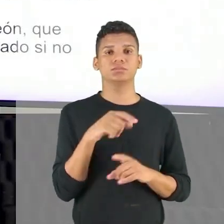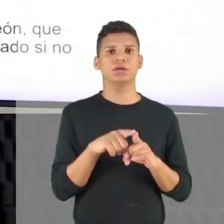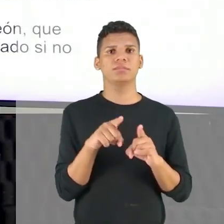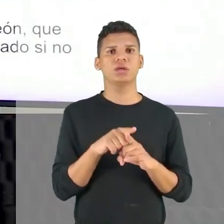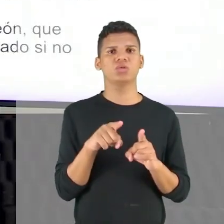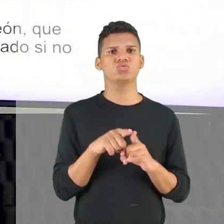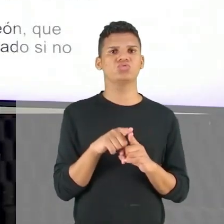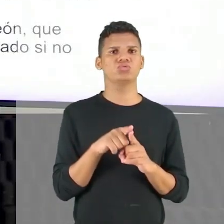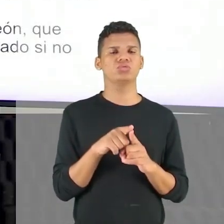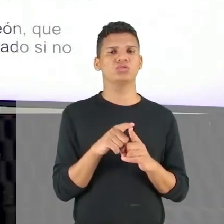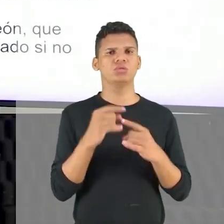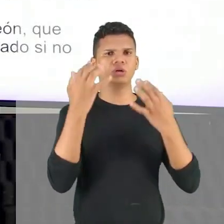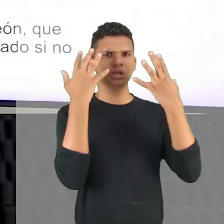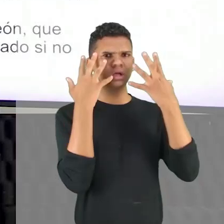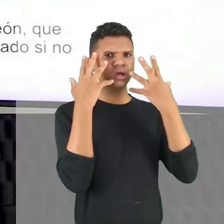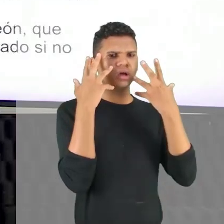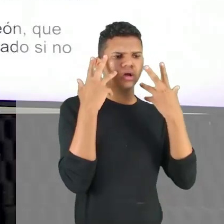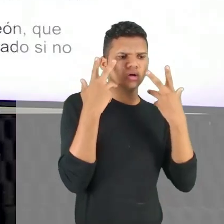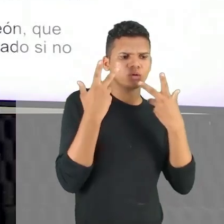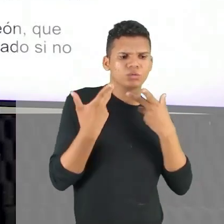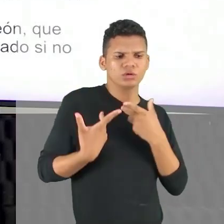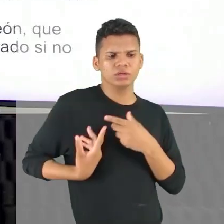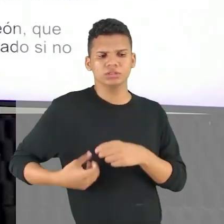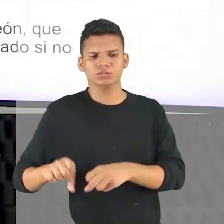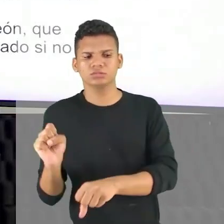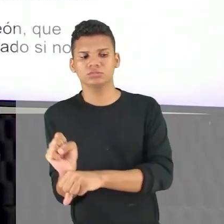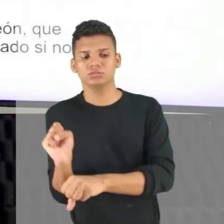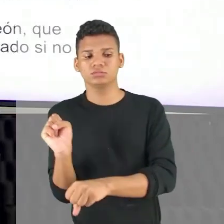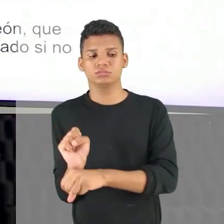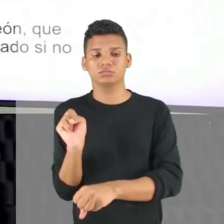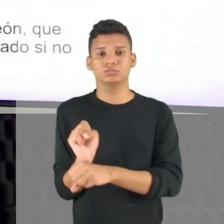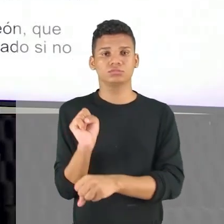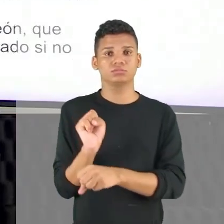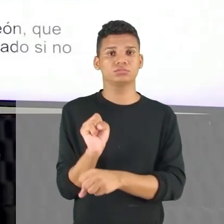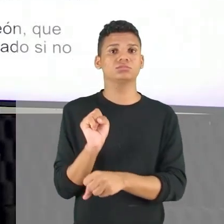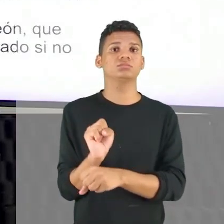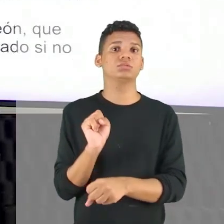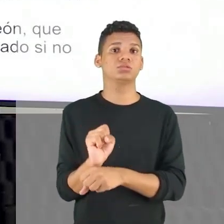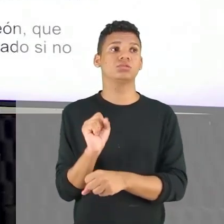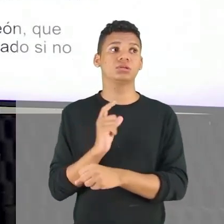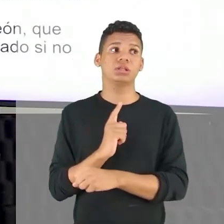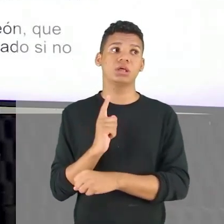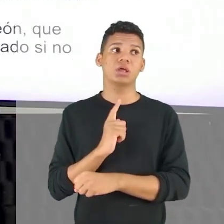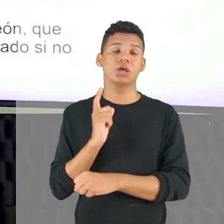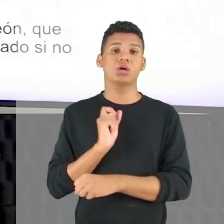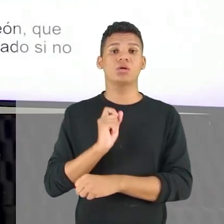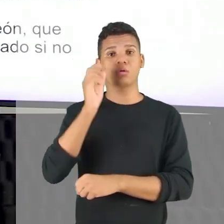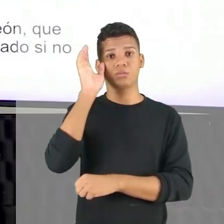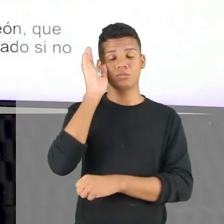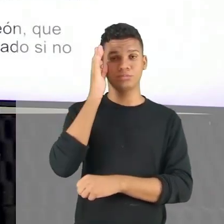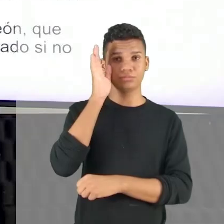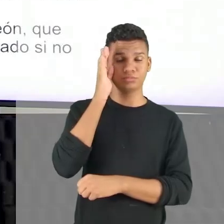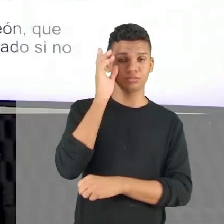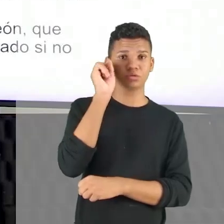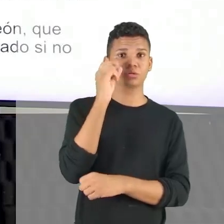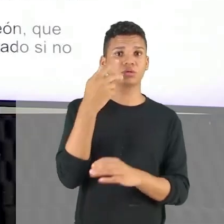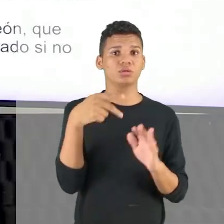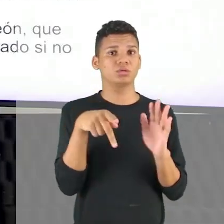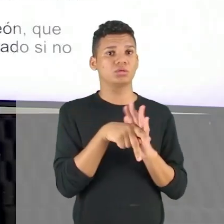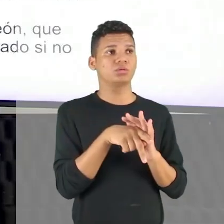ficou ali, na saída para guardar, enquanto o asno, o burro, ingressava na